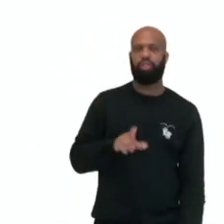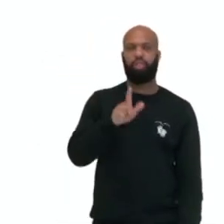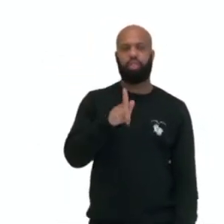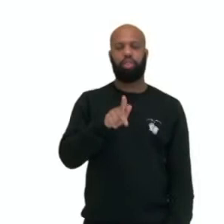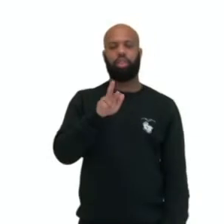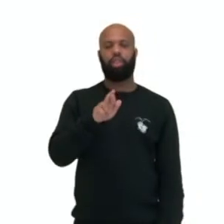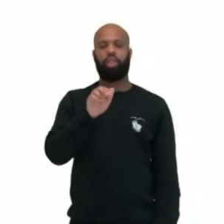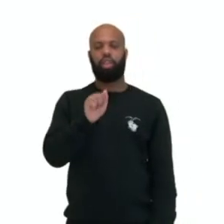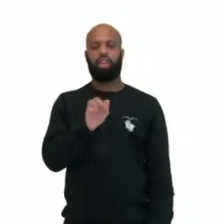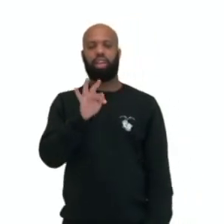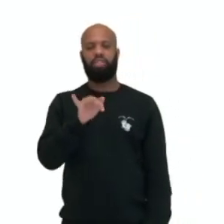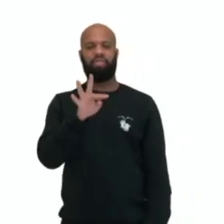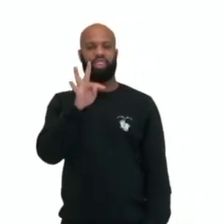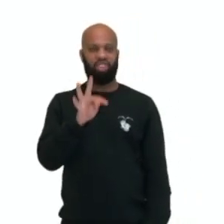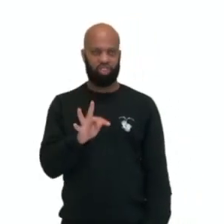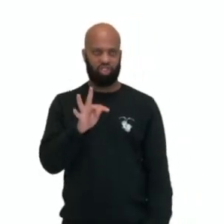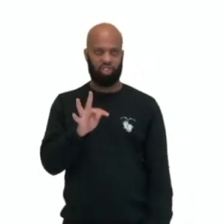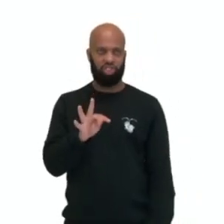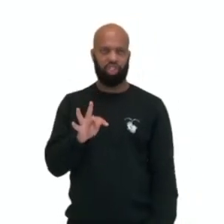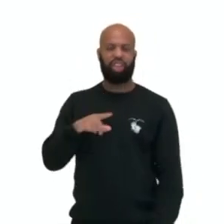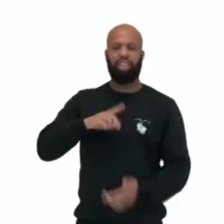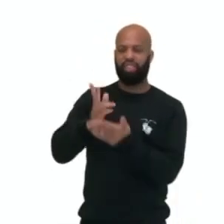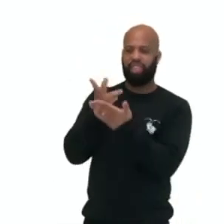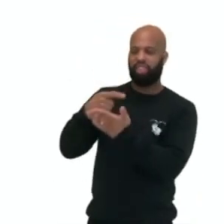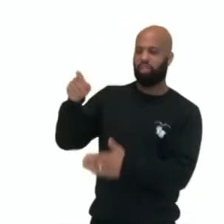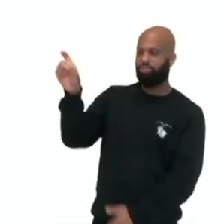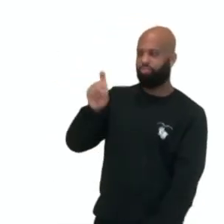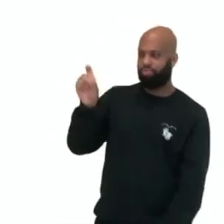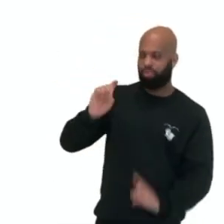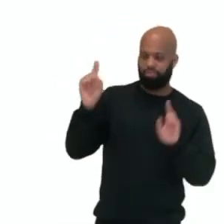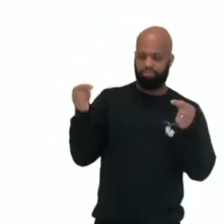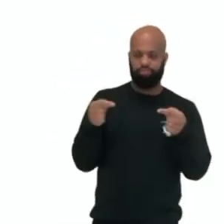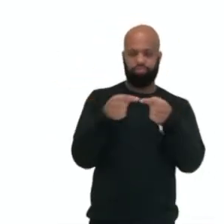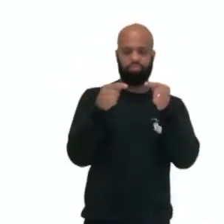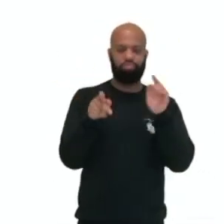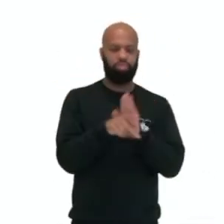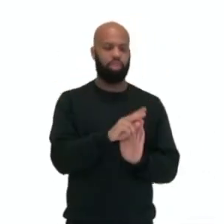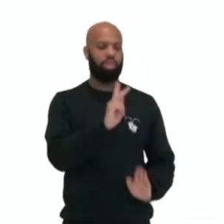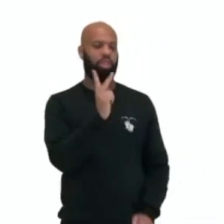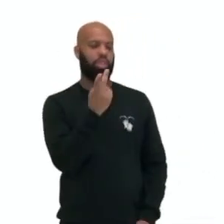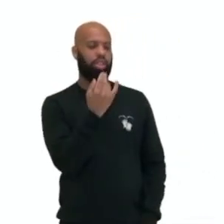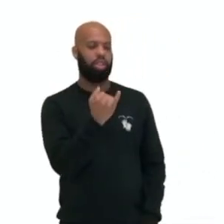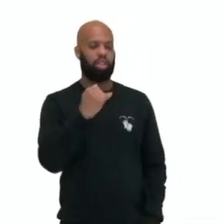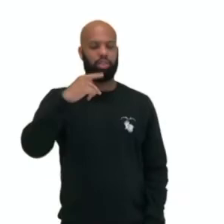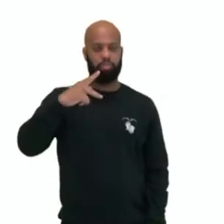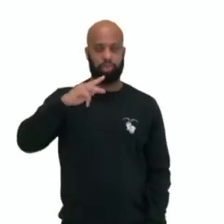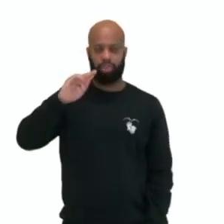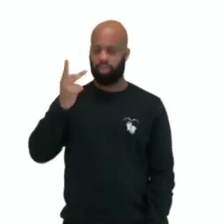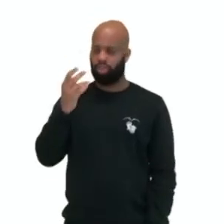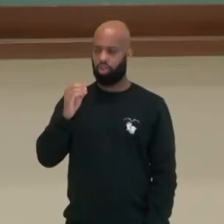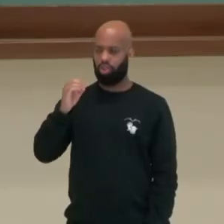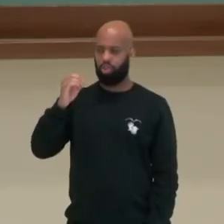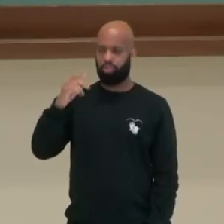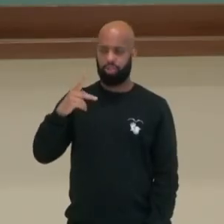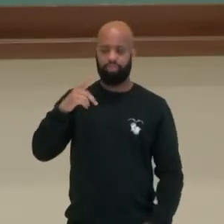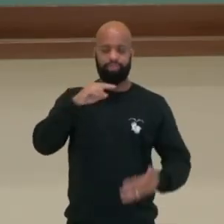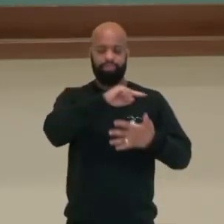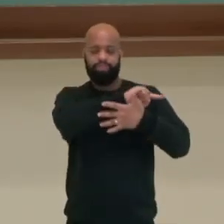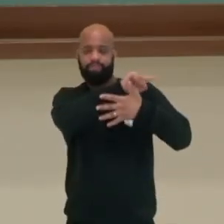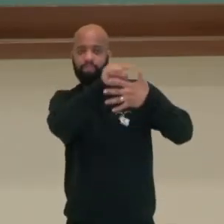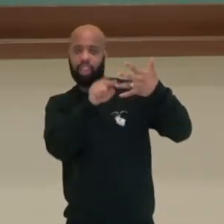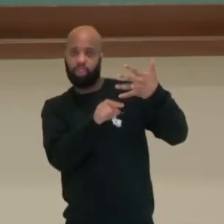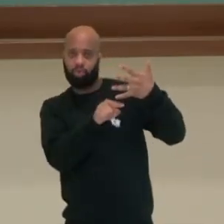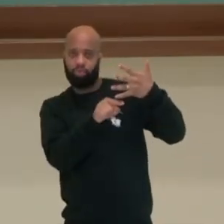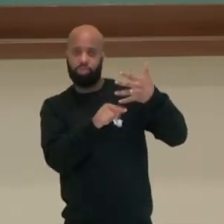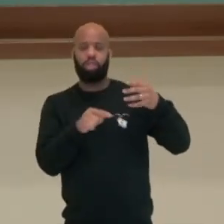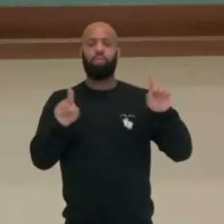representação artística, gráfica do movimento do hip hop. Então, pessoal, hip hop é tudo isso, tá? É a